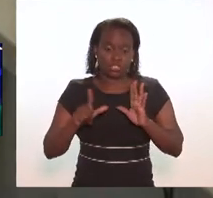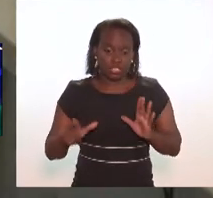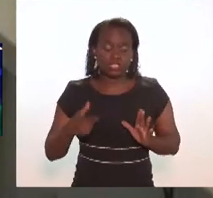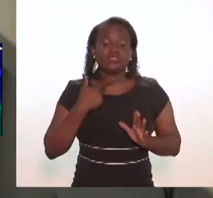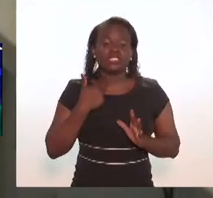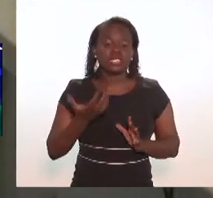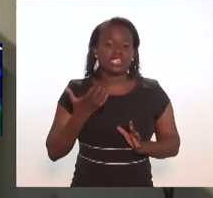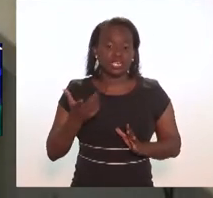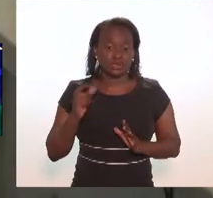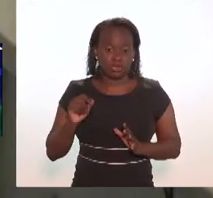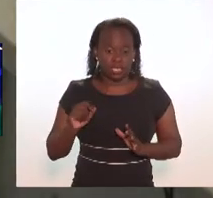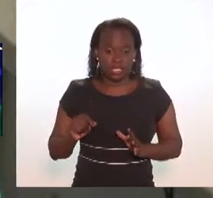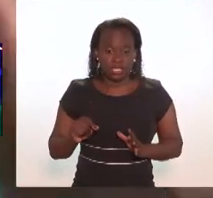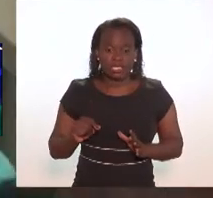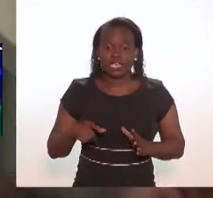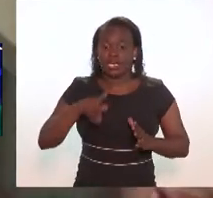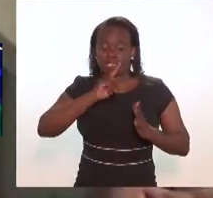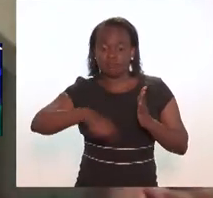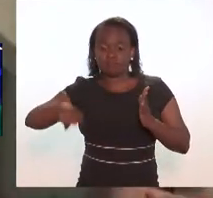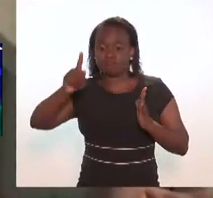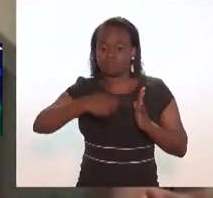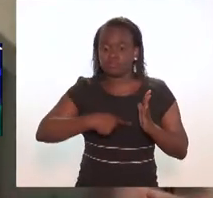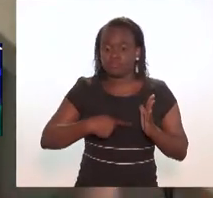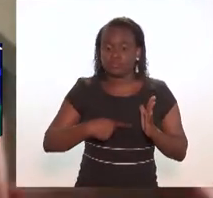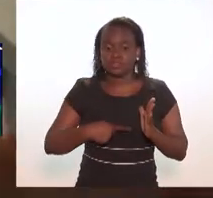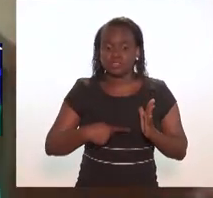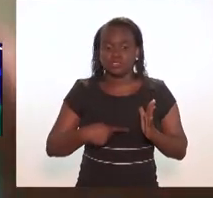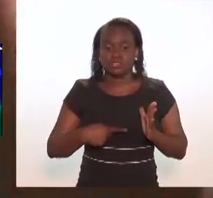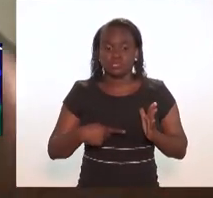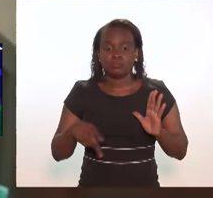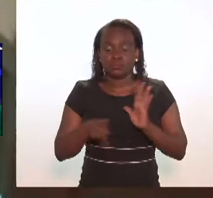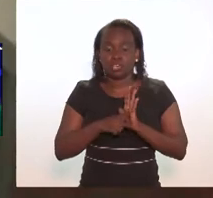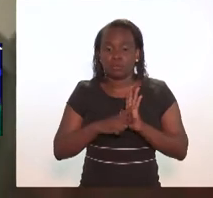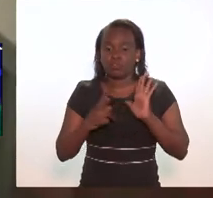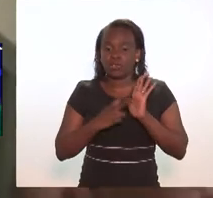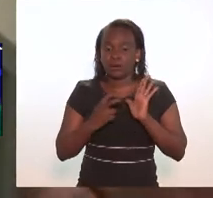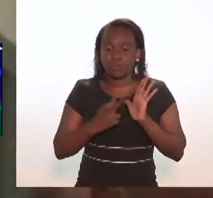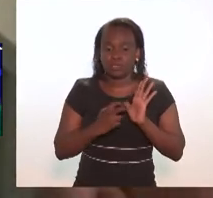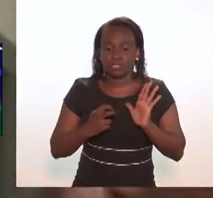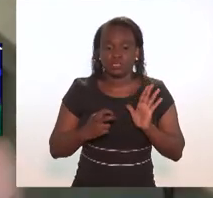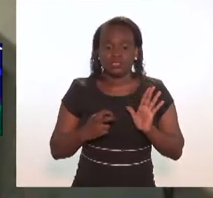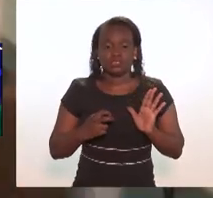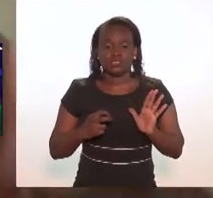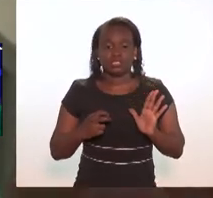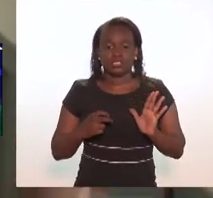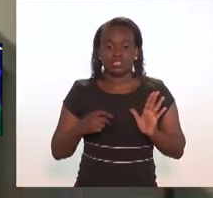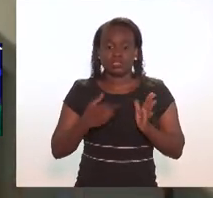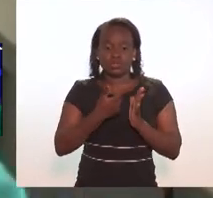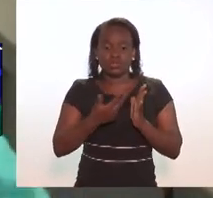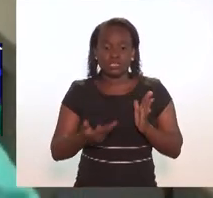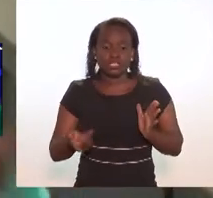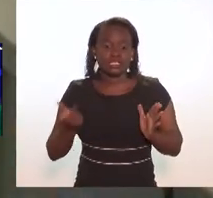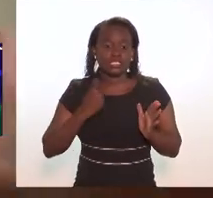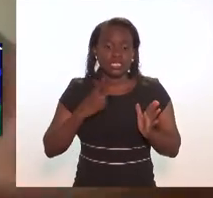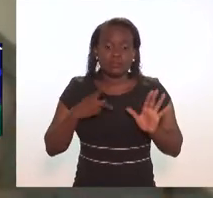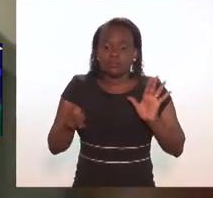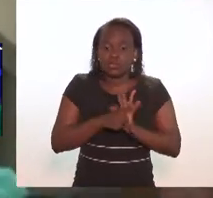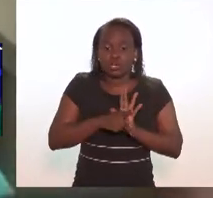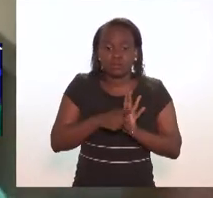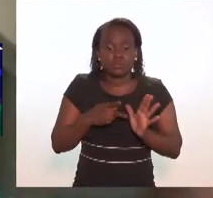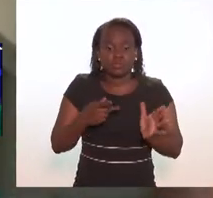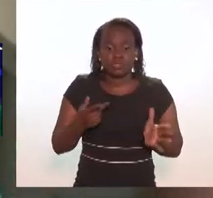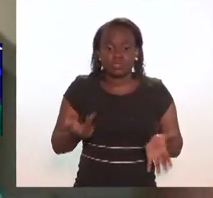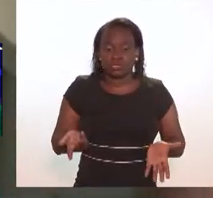deseja abolir do vocabulário as questões que são pertinentes nos